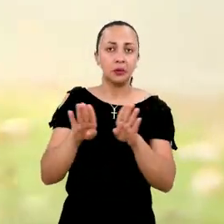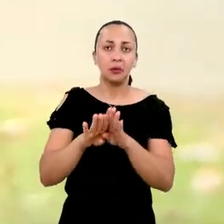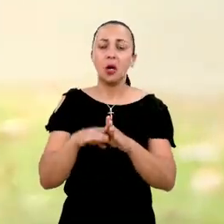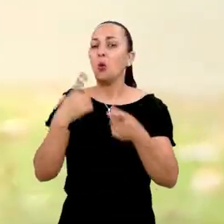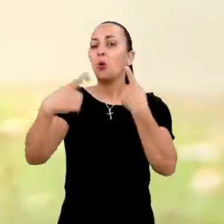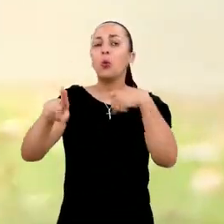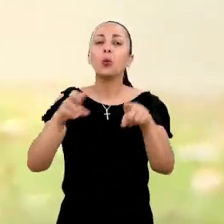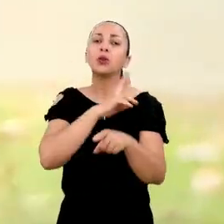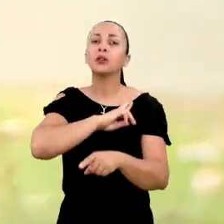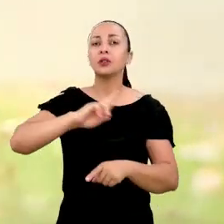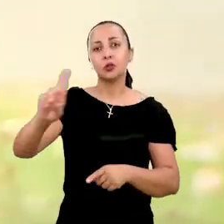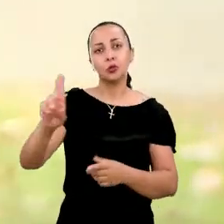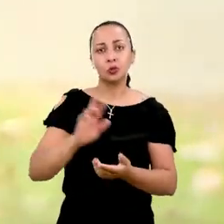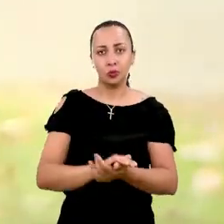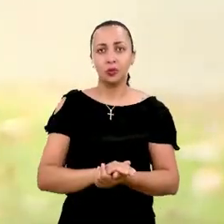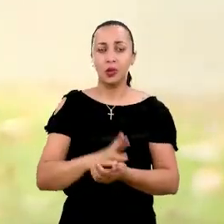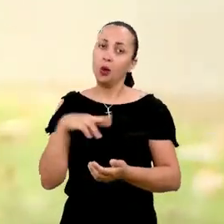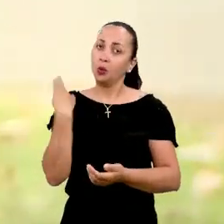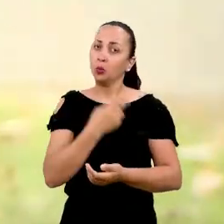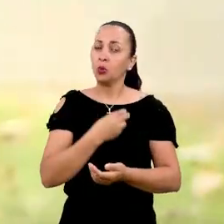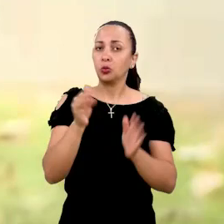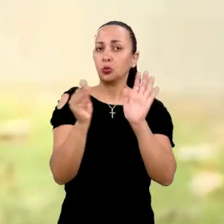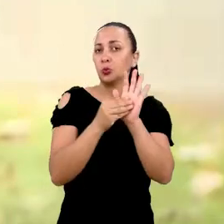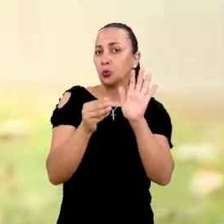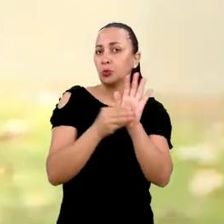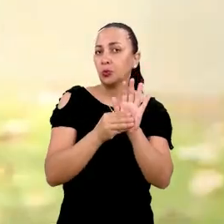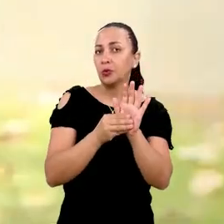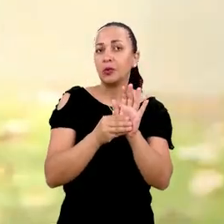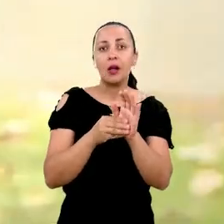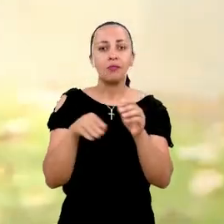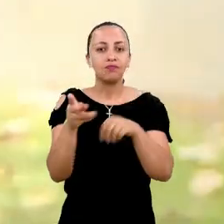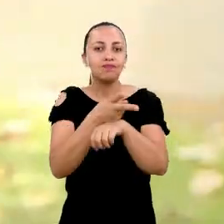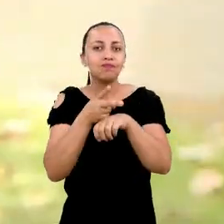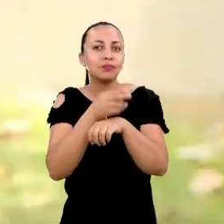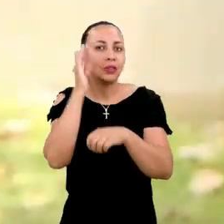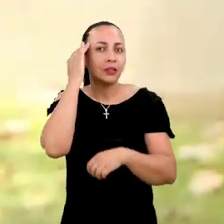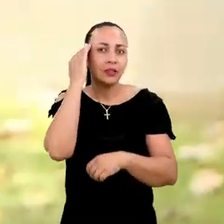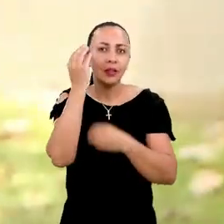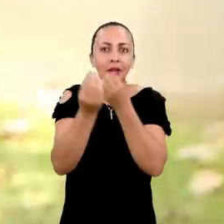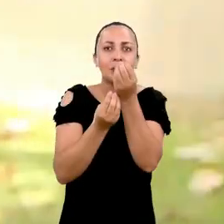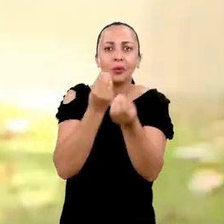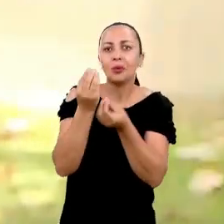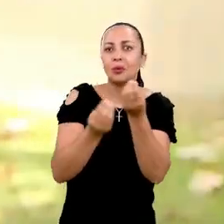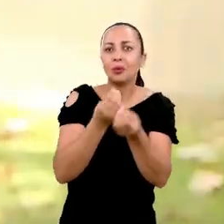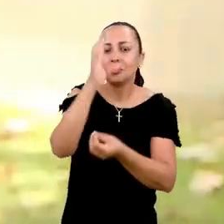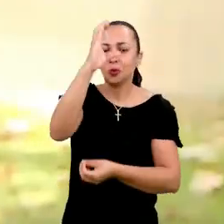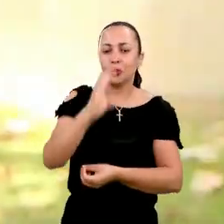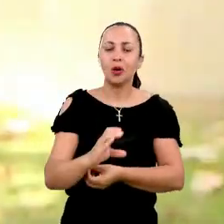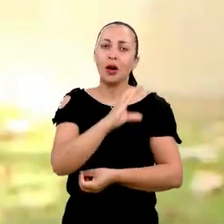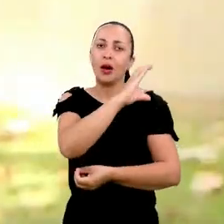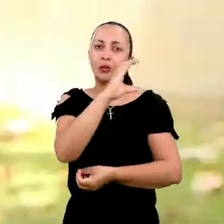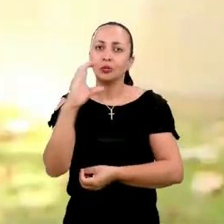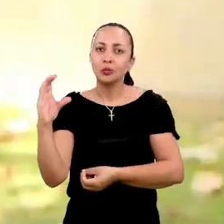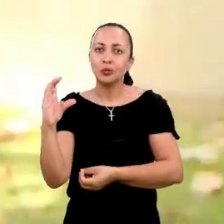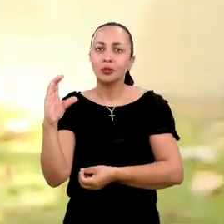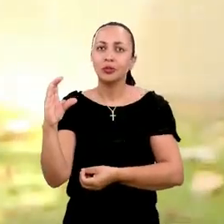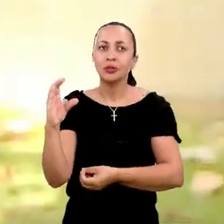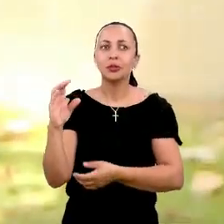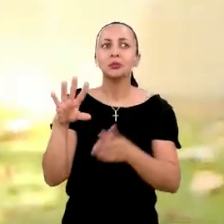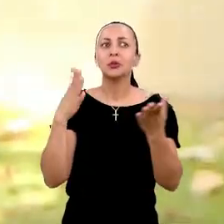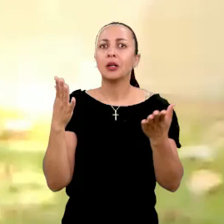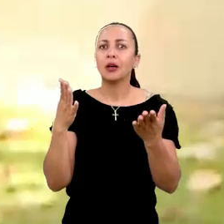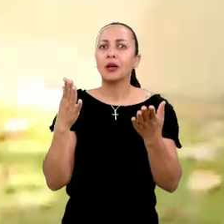mas também, né, com outras religiões. Então, nosso propósito é tentar entender como o